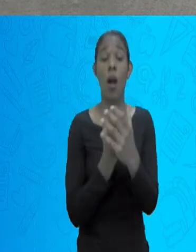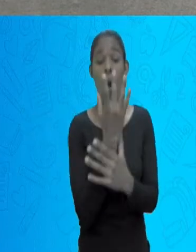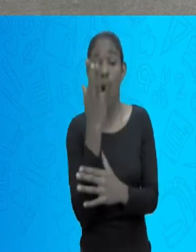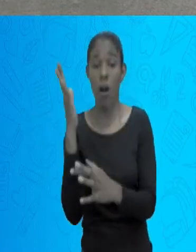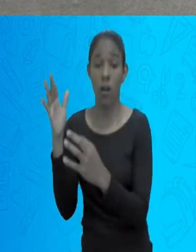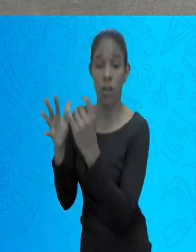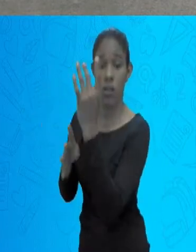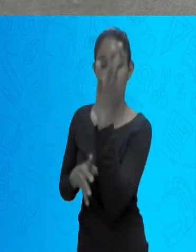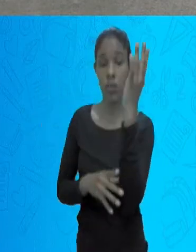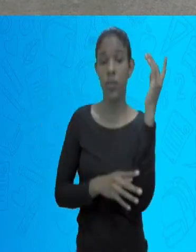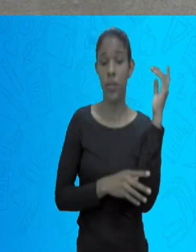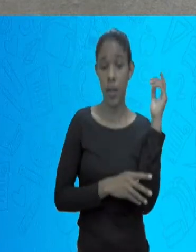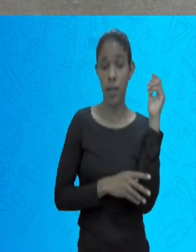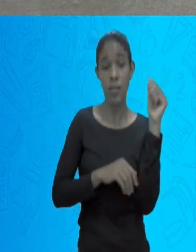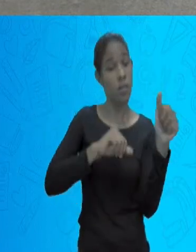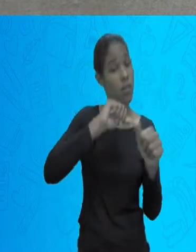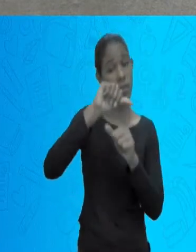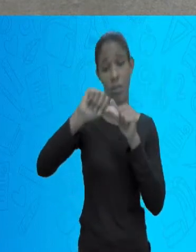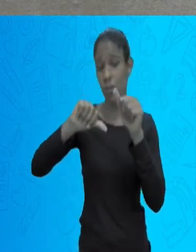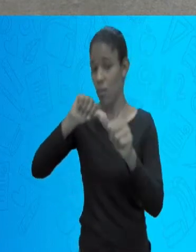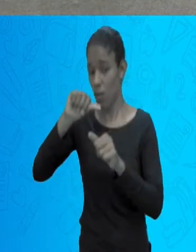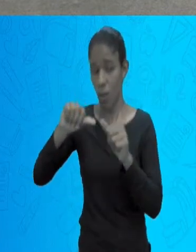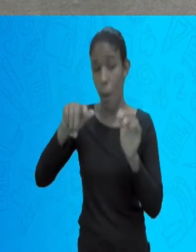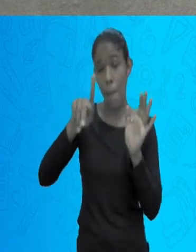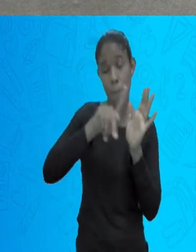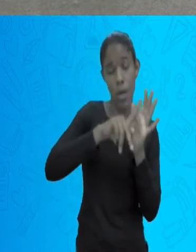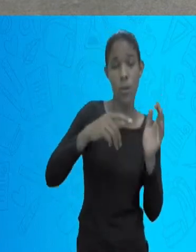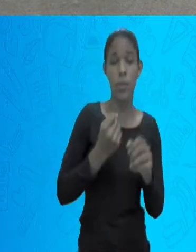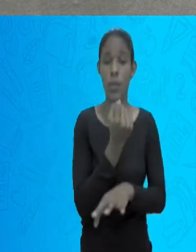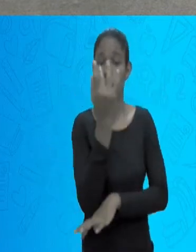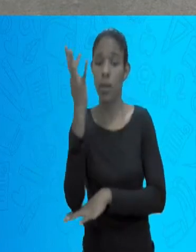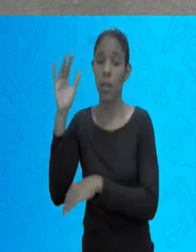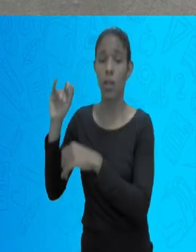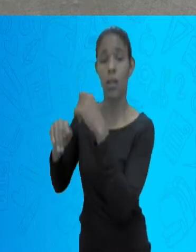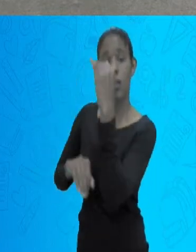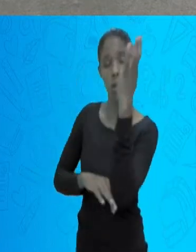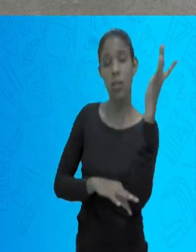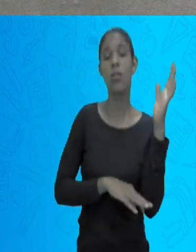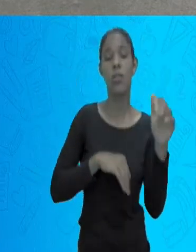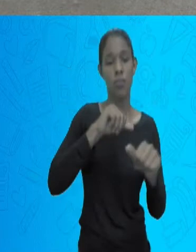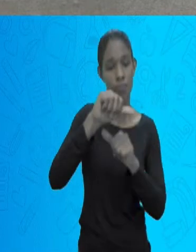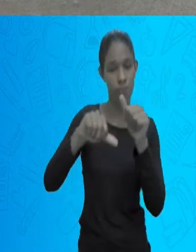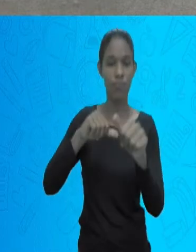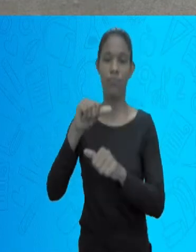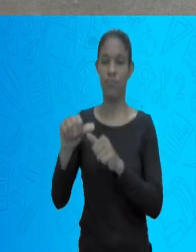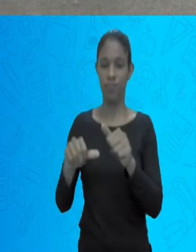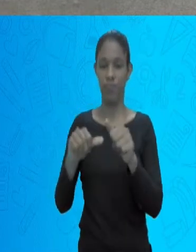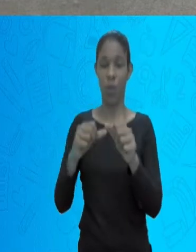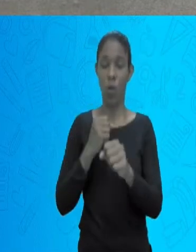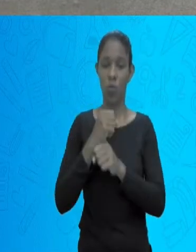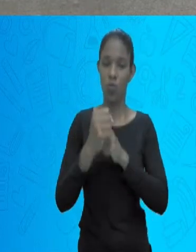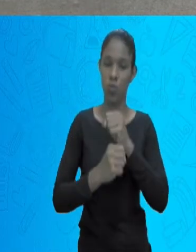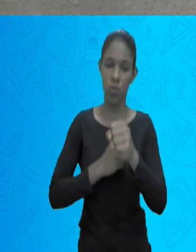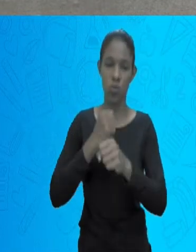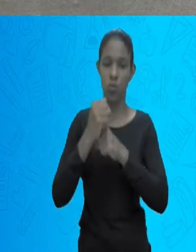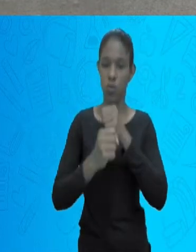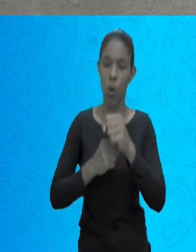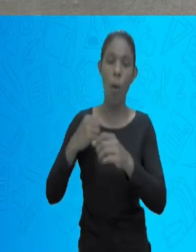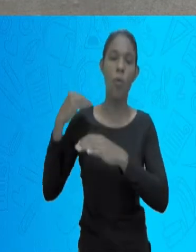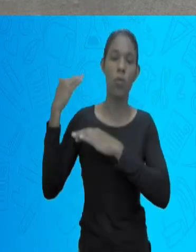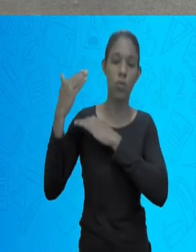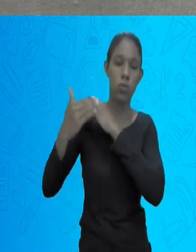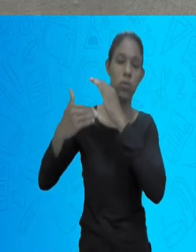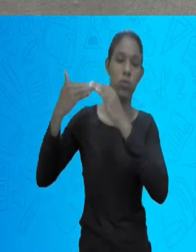dessa forma. Ela passou a ter esse formato com o passar dos anos. As paisagens mudam